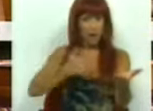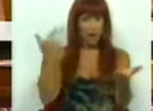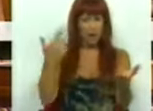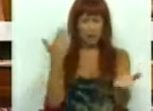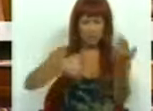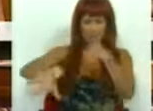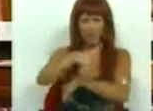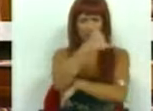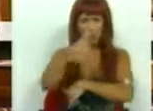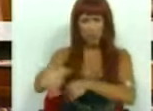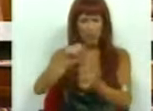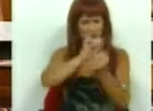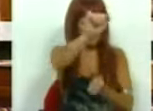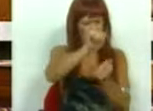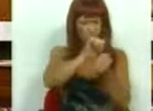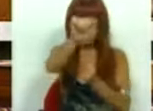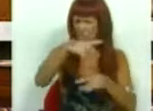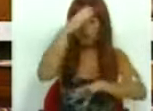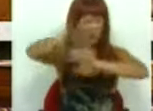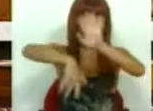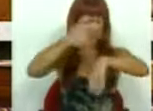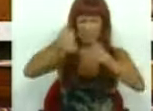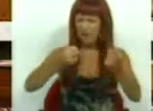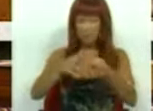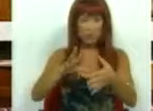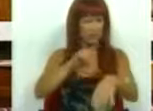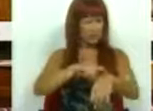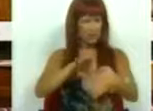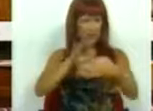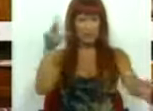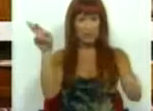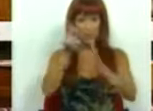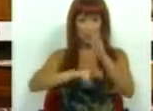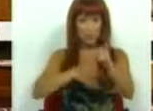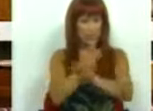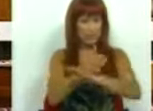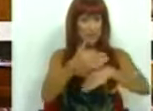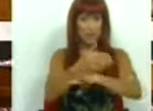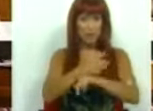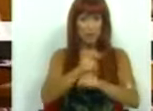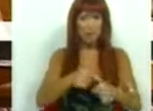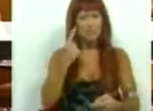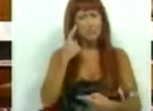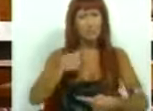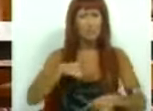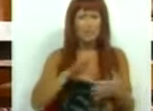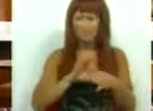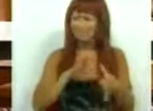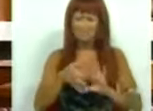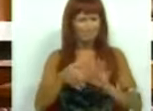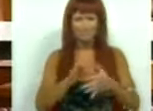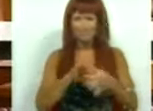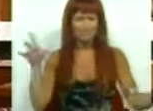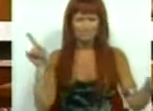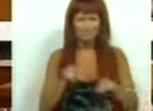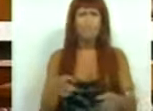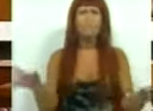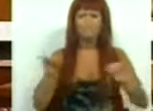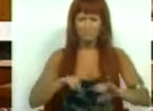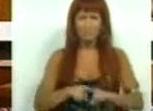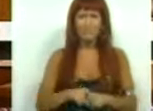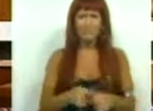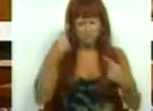Os mais de 200 diplomas dispersos, confusos e muitos deles até desatualizados que regulam este setor, traduzem uma desarticulação assente